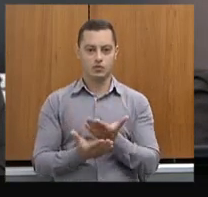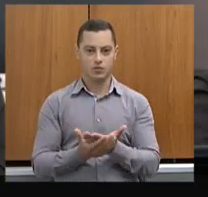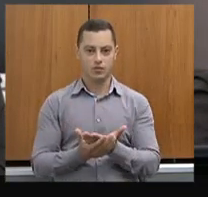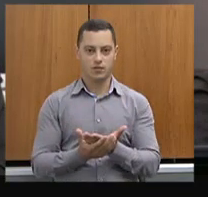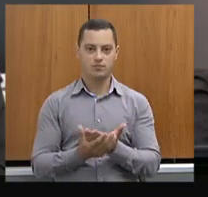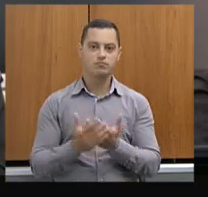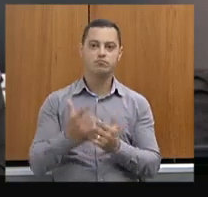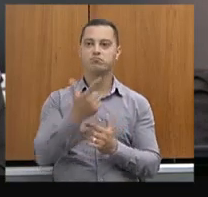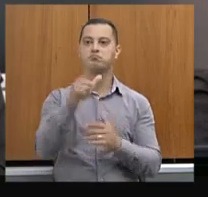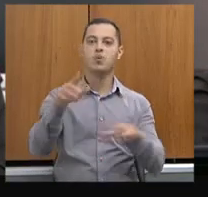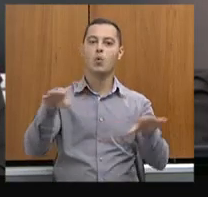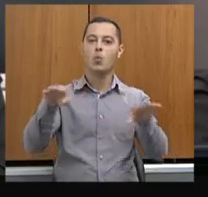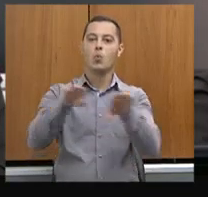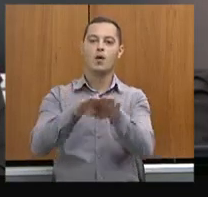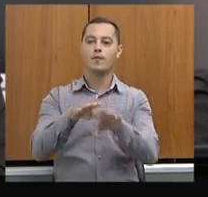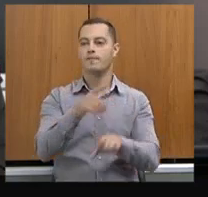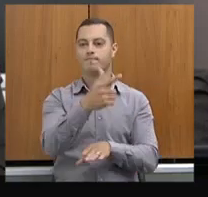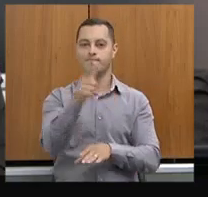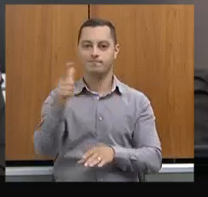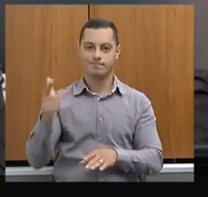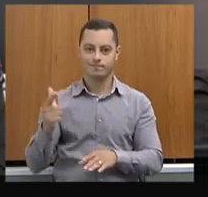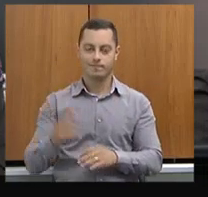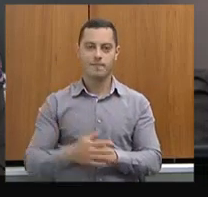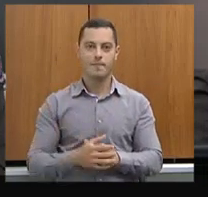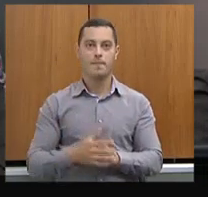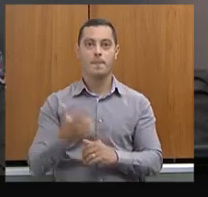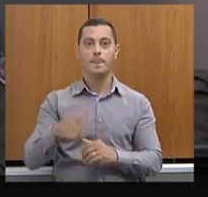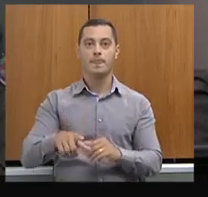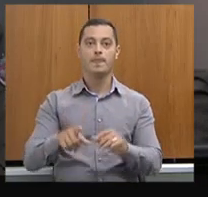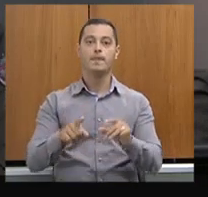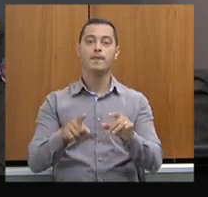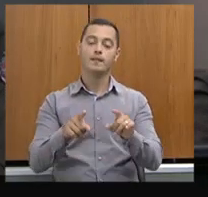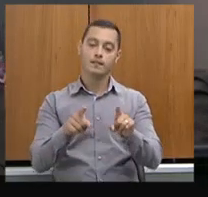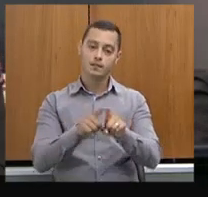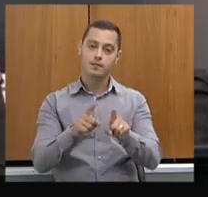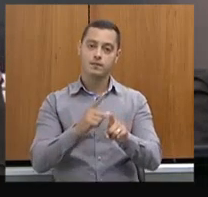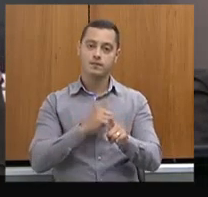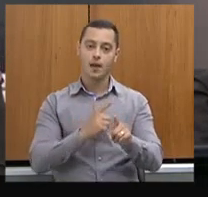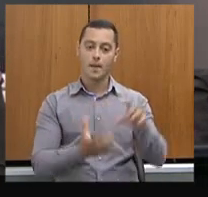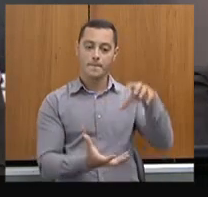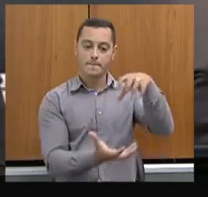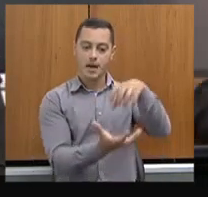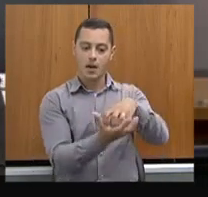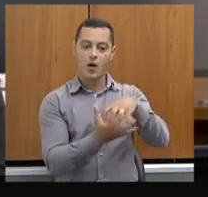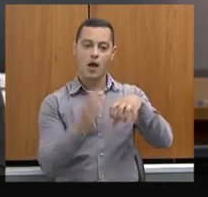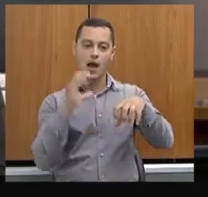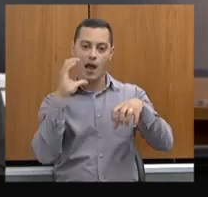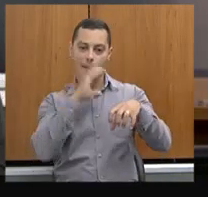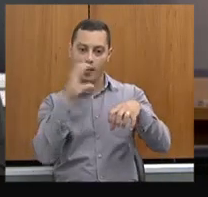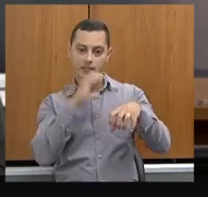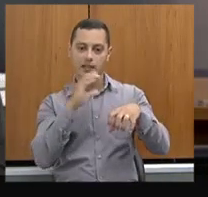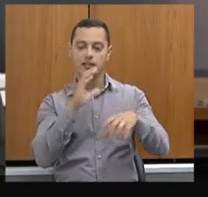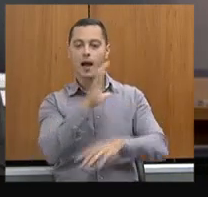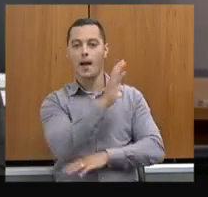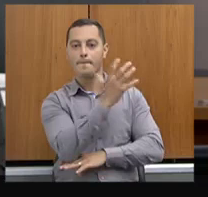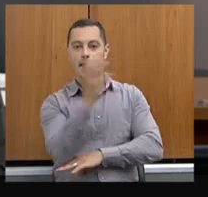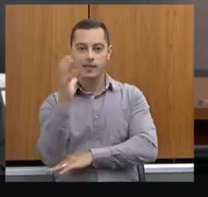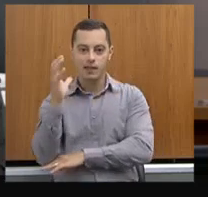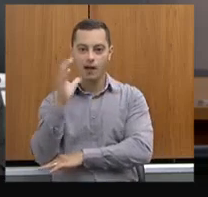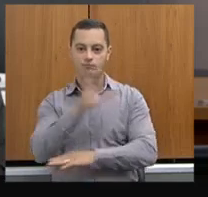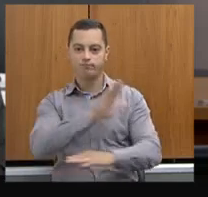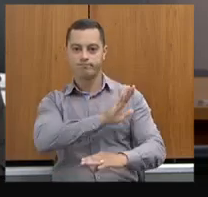nós temos ali hoje também a nossa unidade que é o Batalhão de Emergências ambientais e resposta desastre